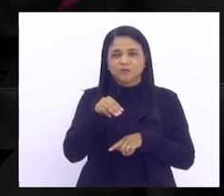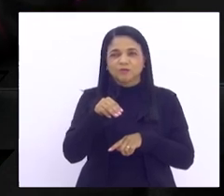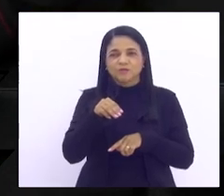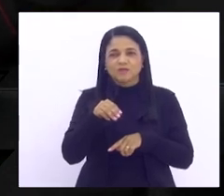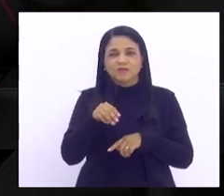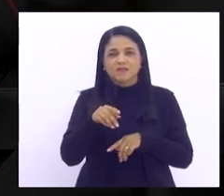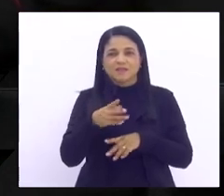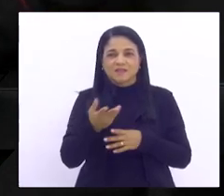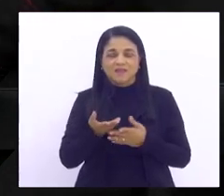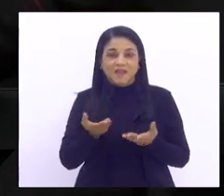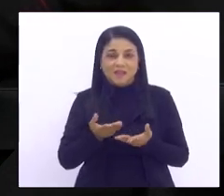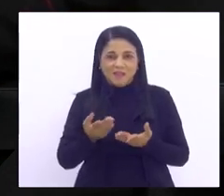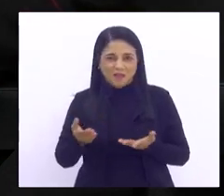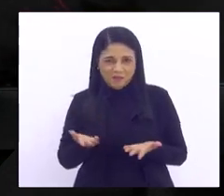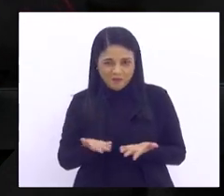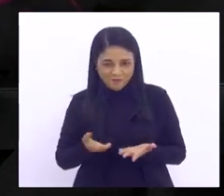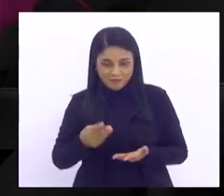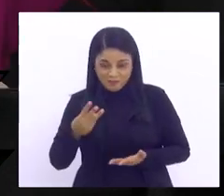3.